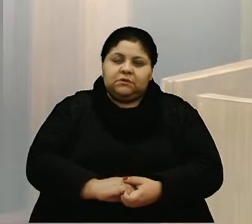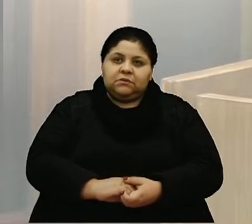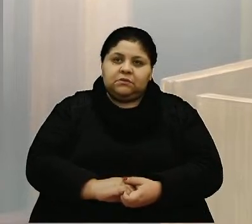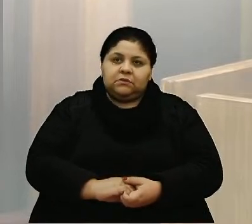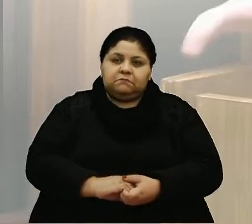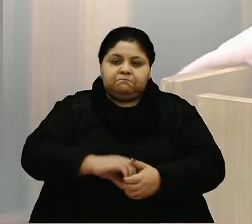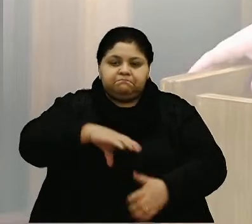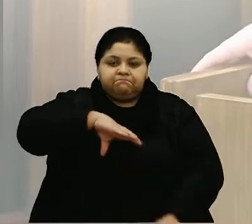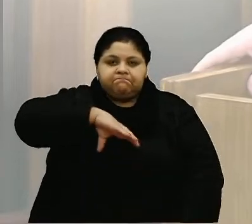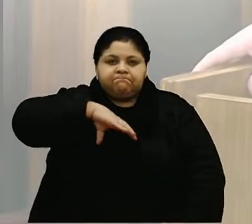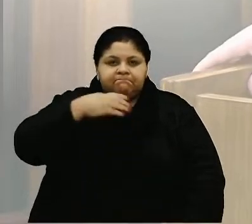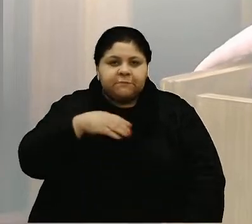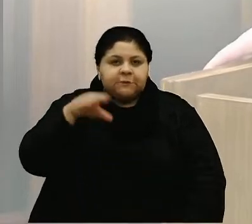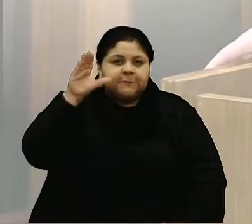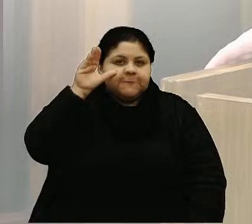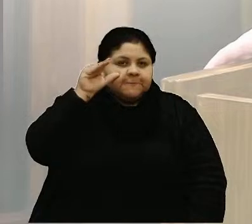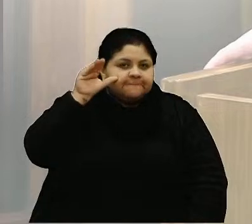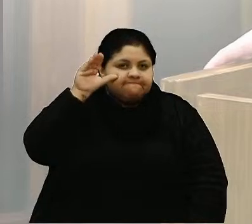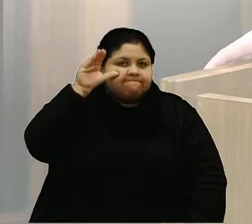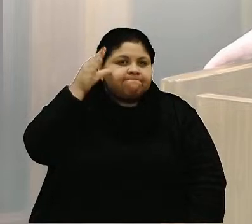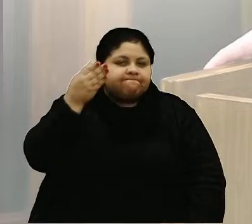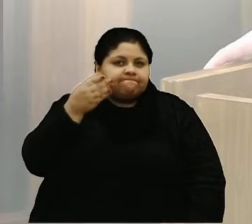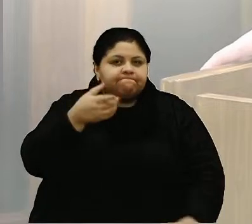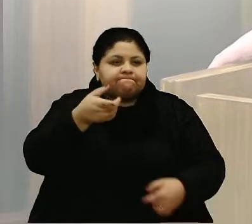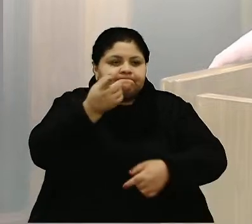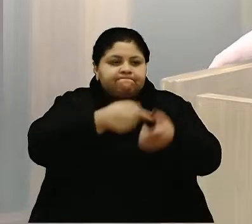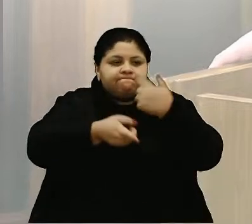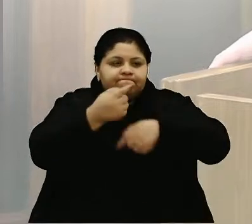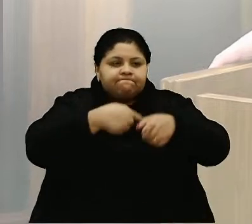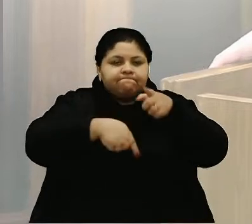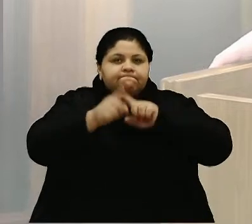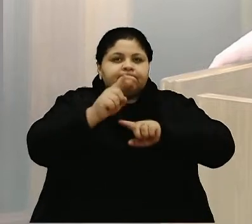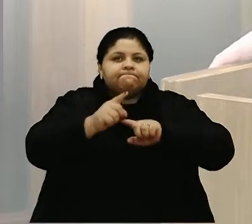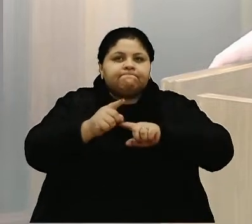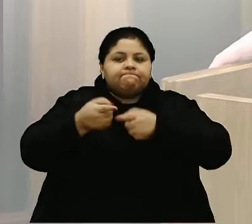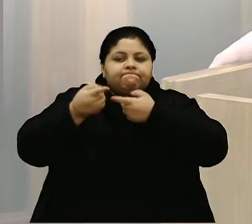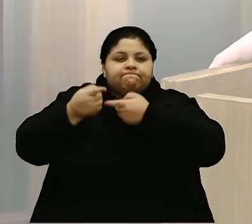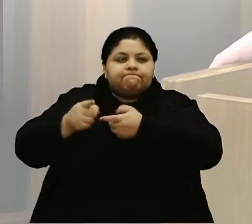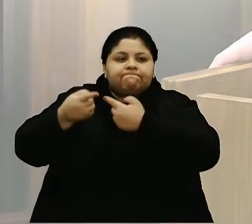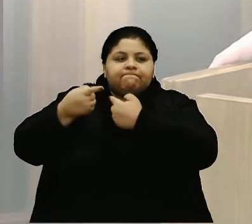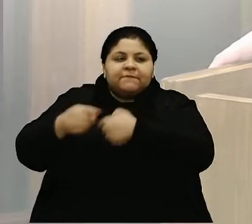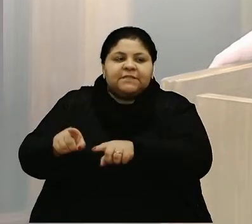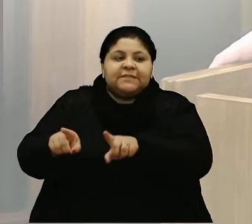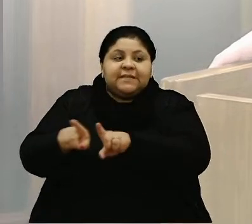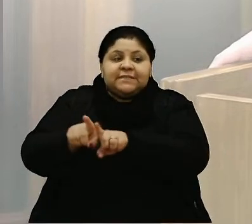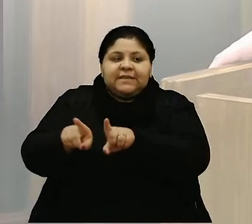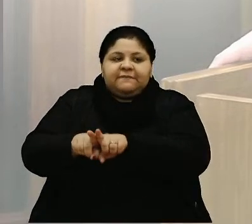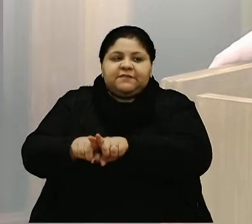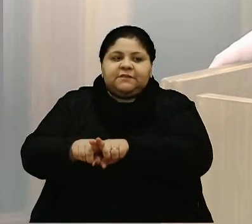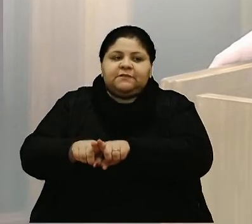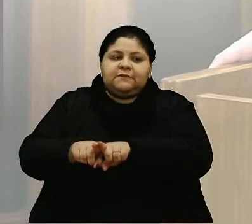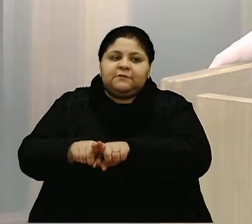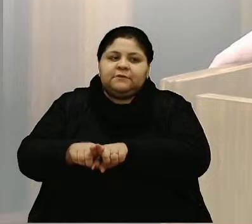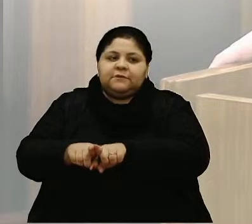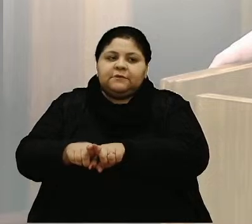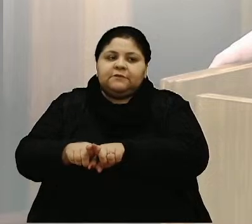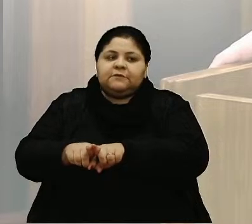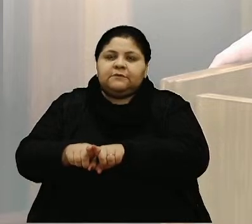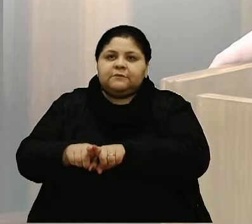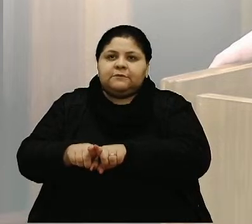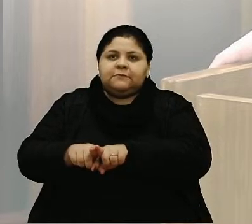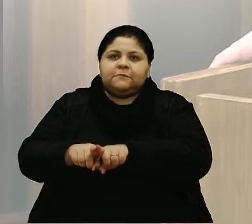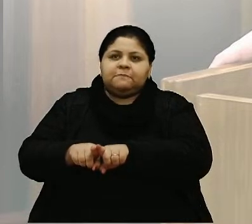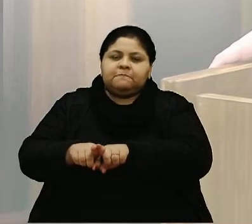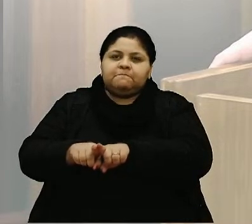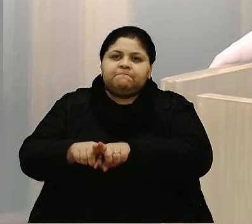Coragem e curiosidade para superar os desafios que se apresentam no dia a dia e a pretensão de abertura de